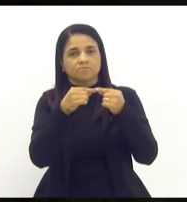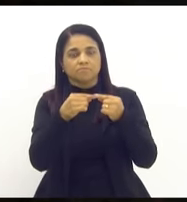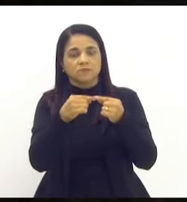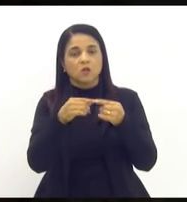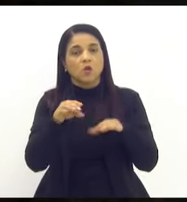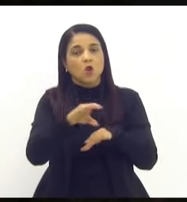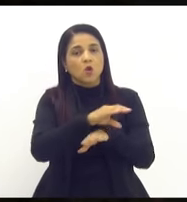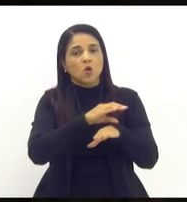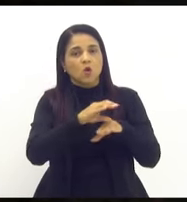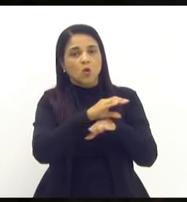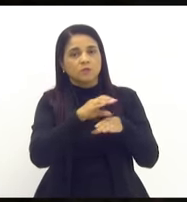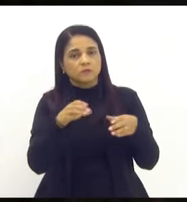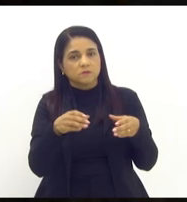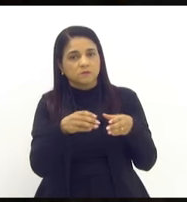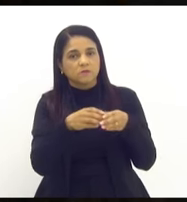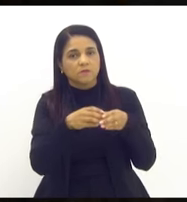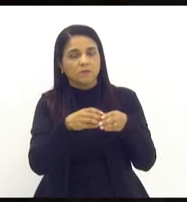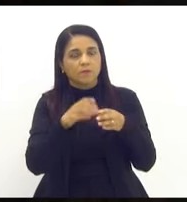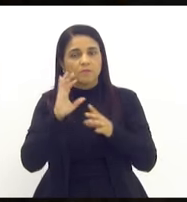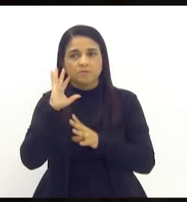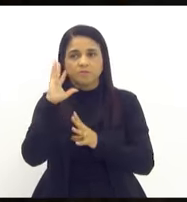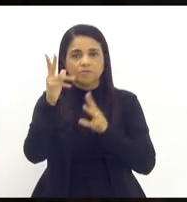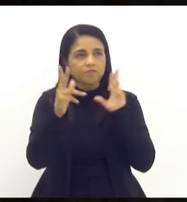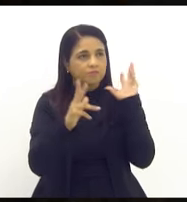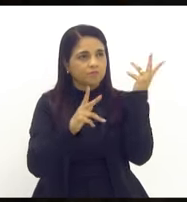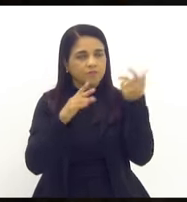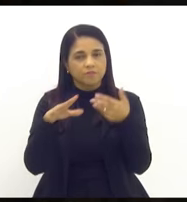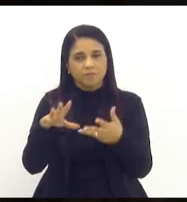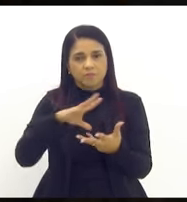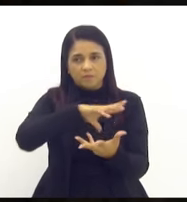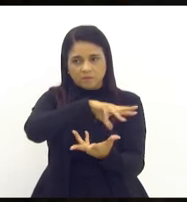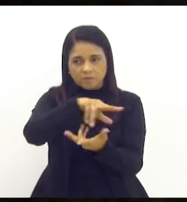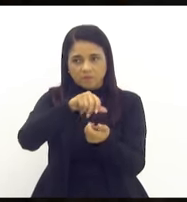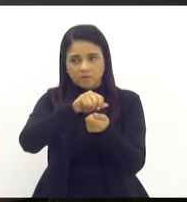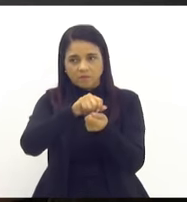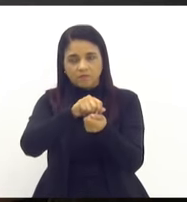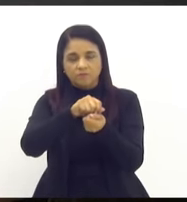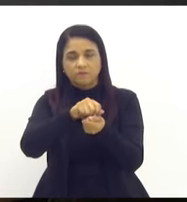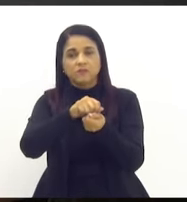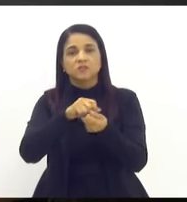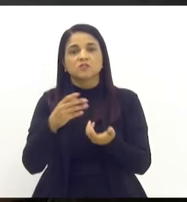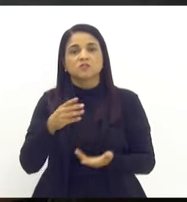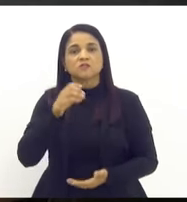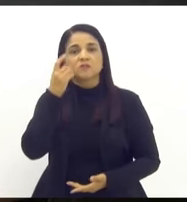comissão de Meio Ambiente deputado Jorge Felipe